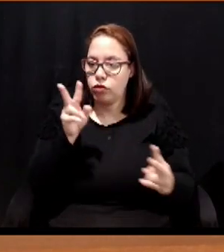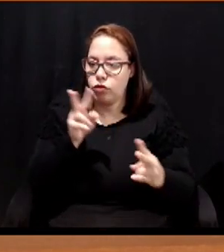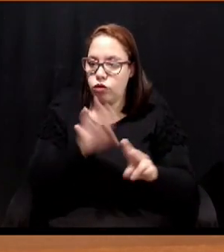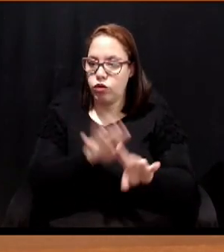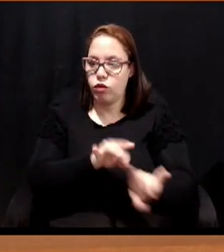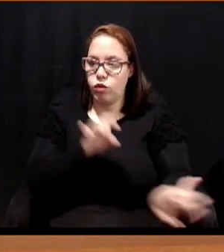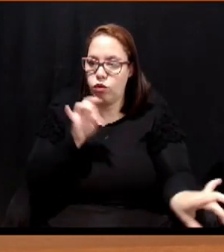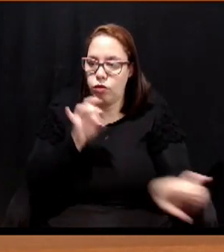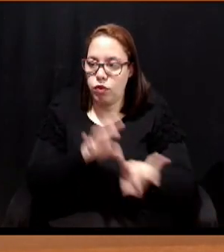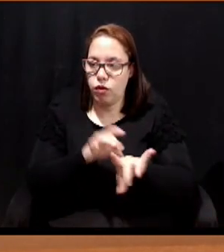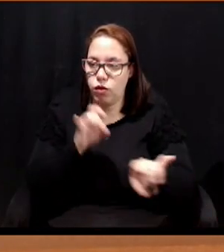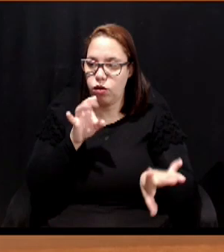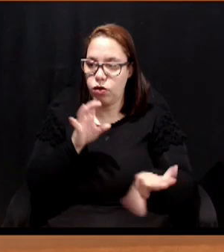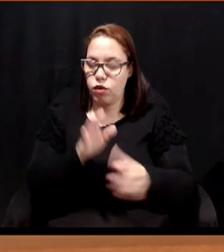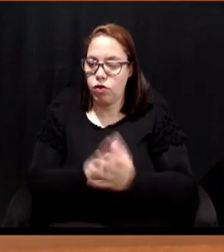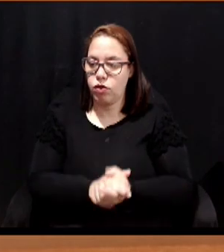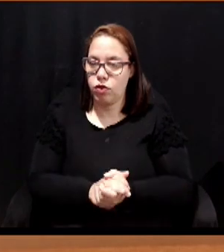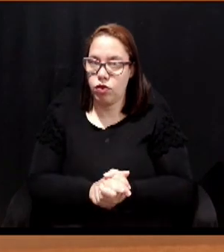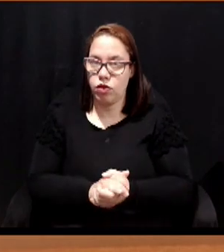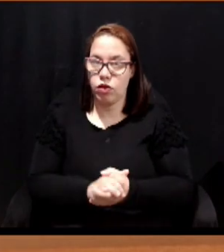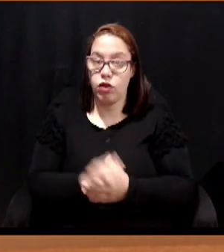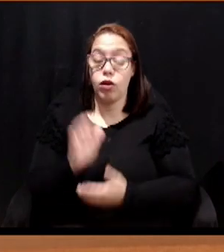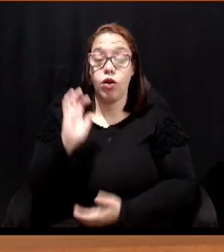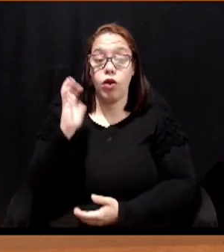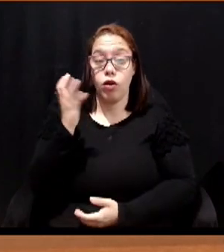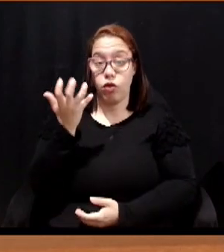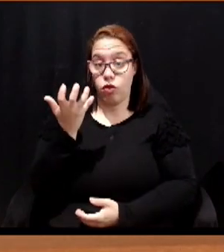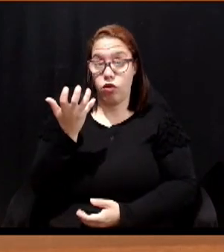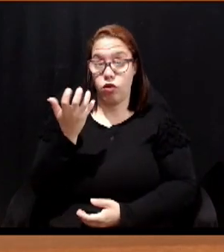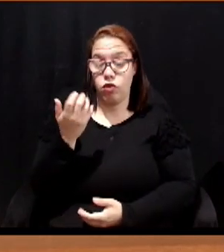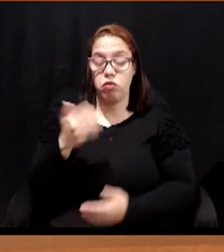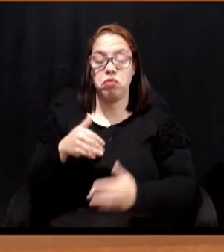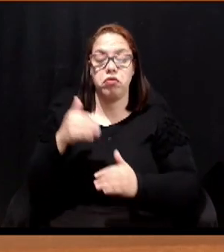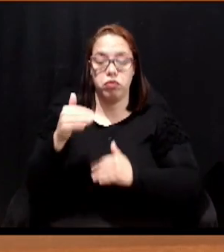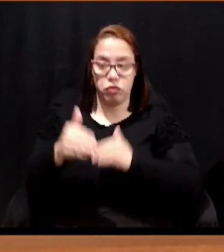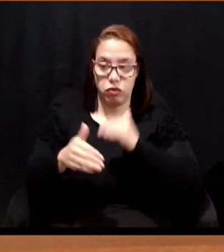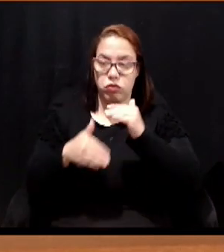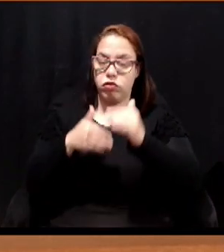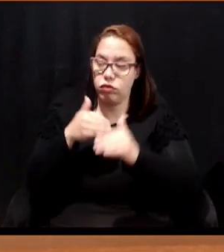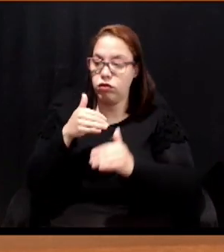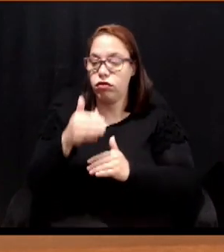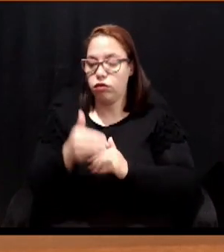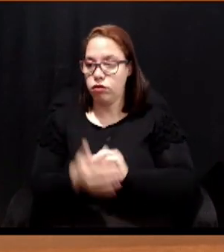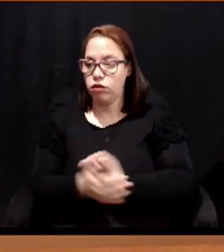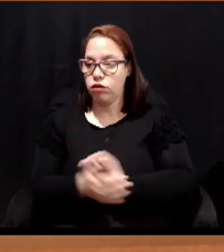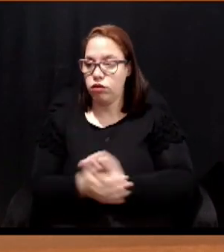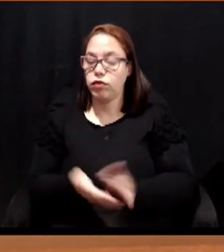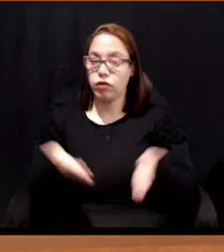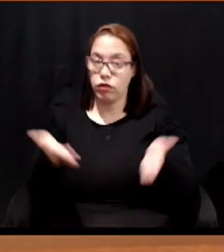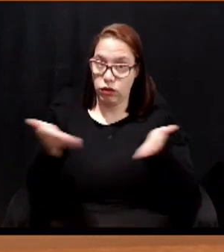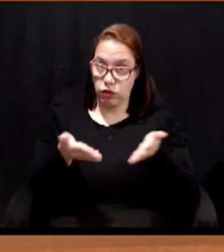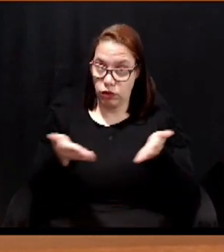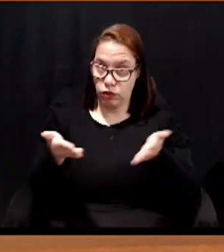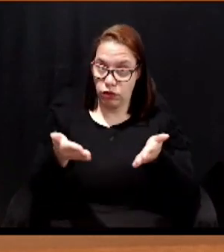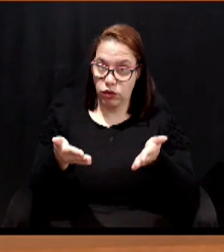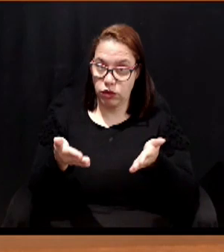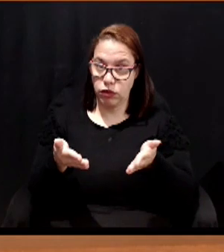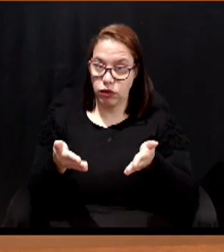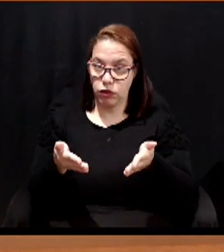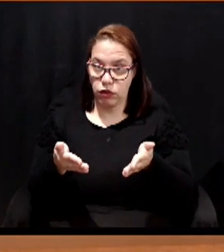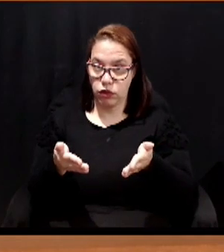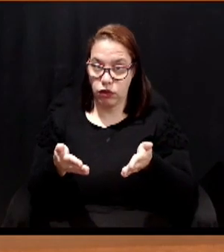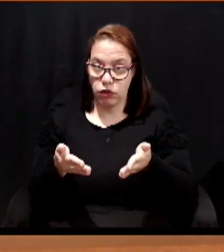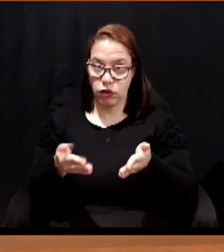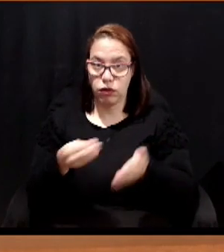estavam acontecendo, e fomos caminhando dessa forma. Hoje, nós estamos presentes